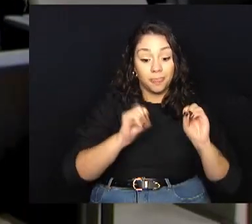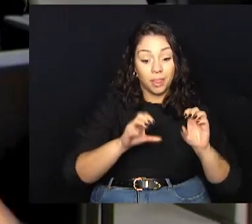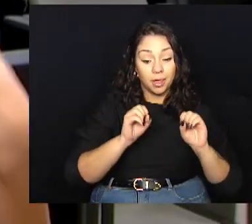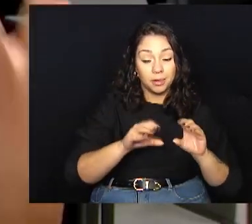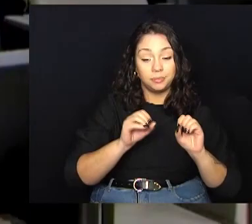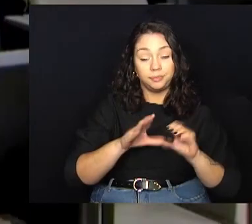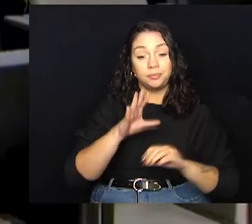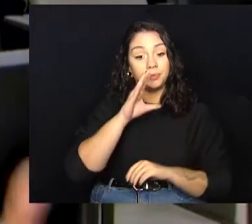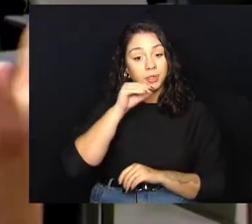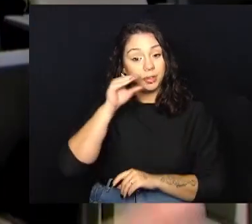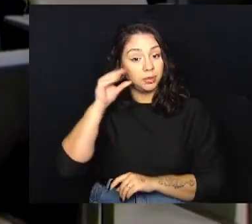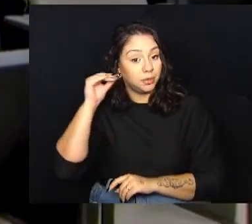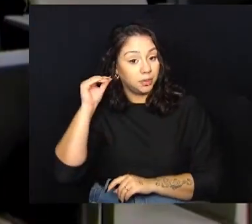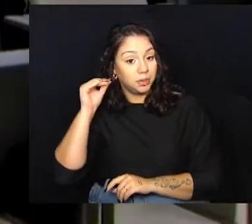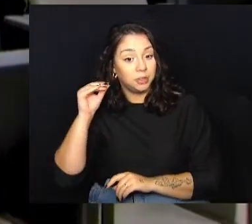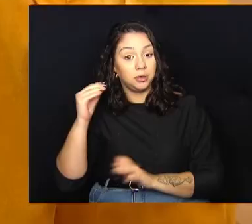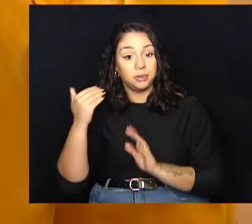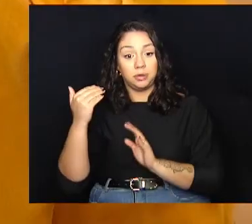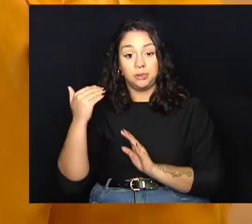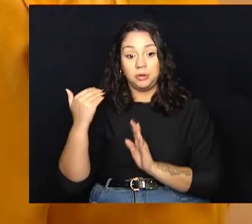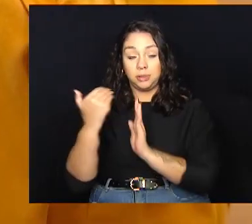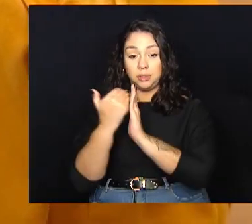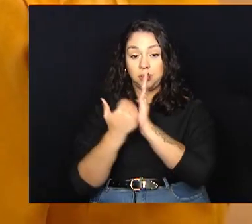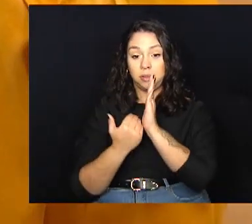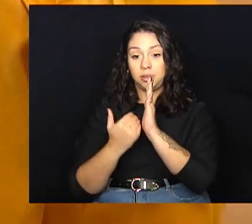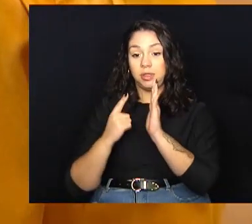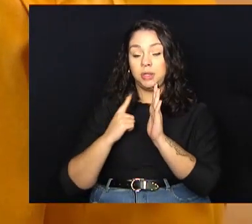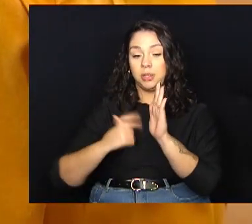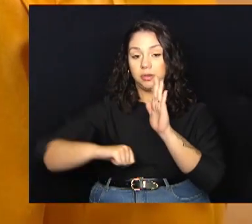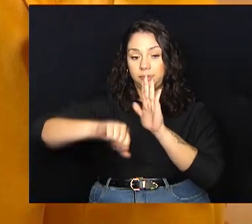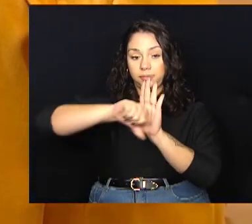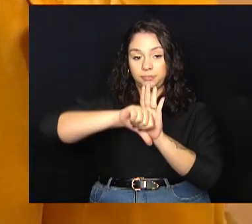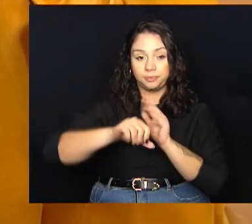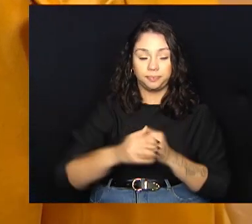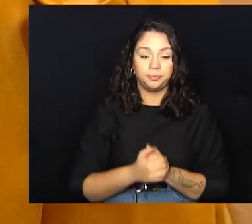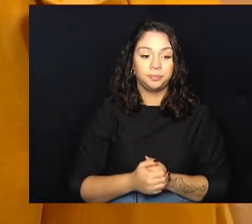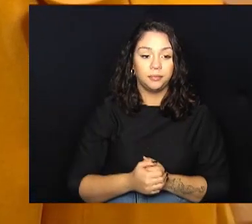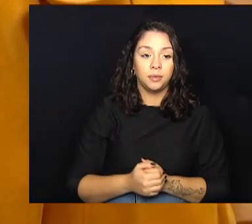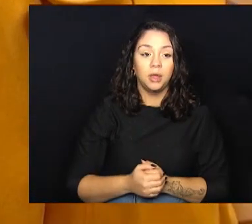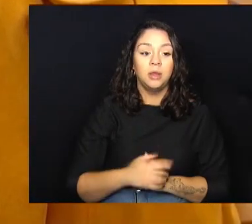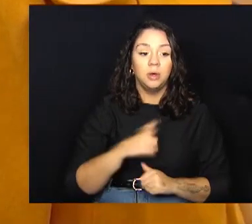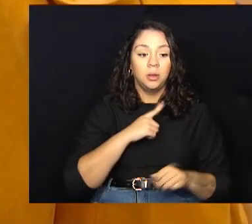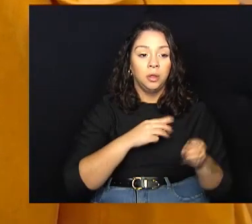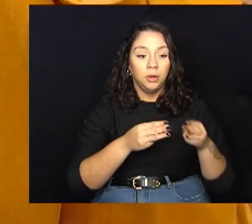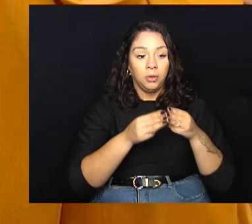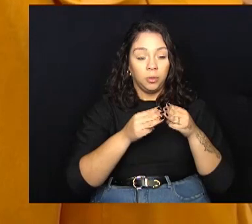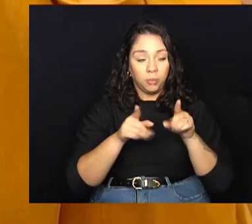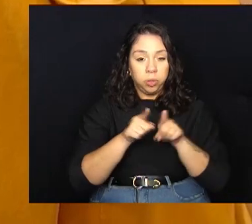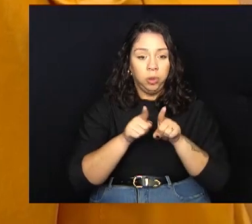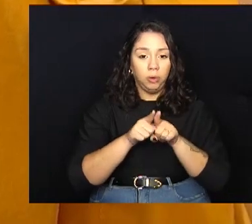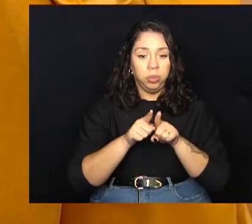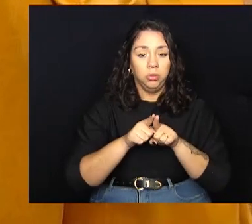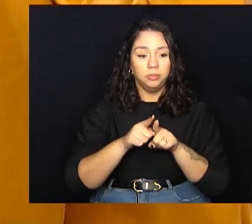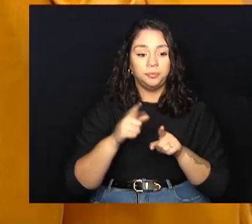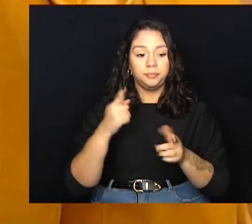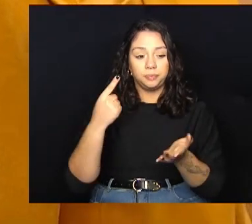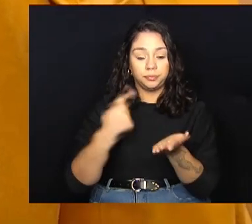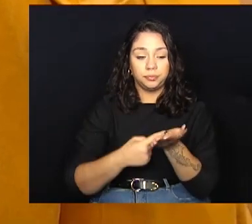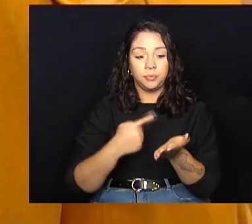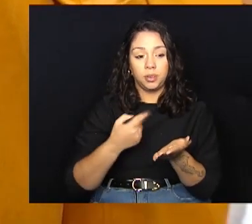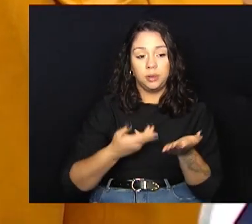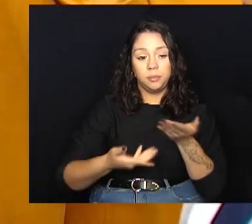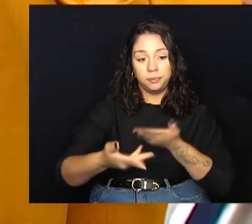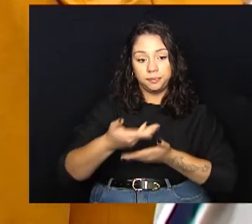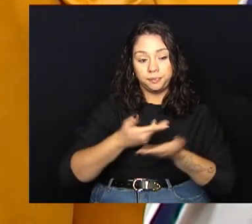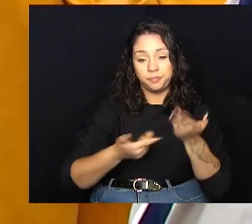adolescentes menores infratores né além de uma Moção os legisladores se comprometeram em articular